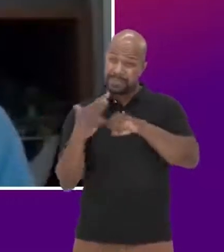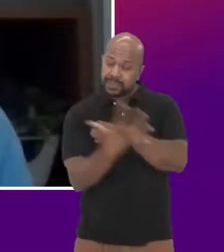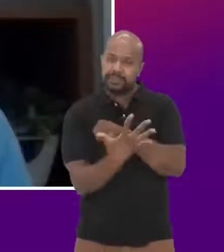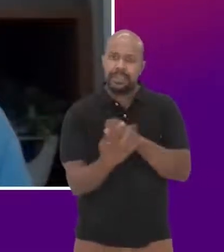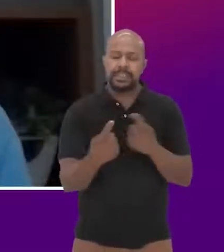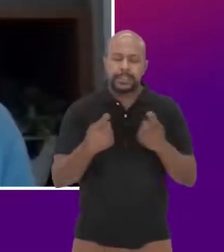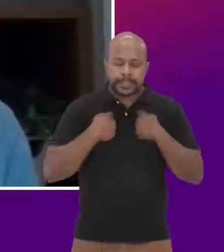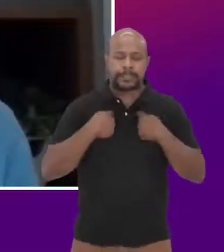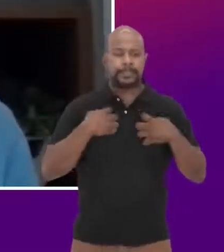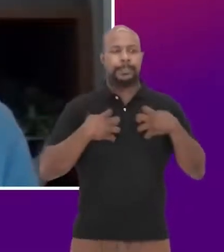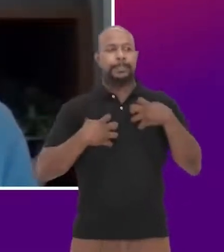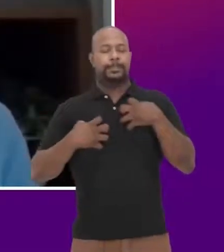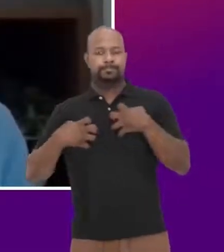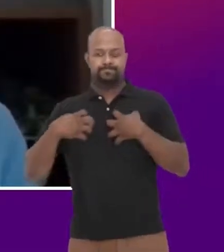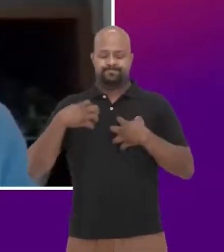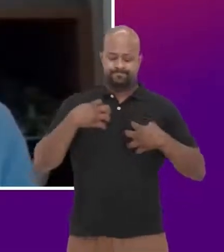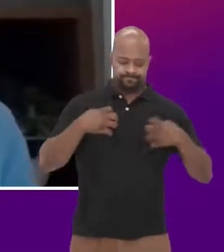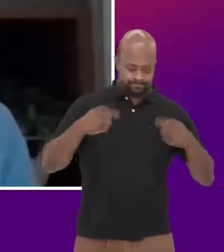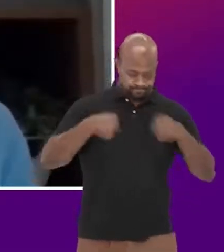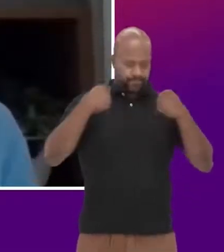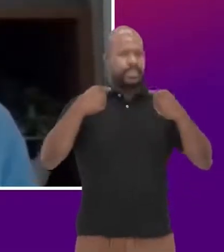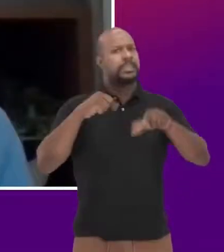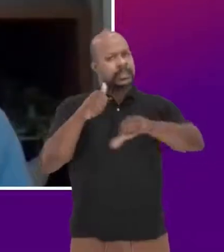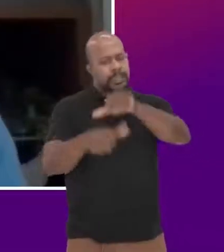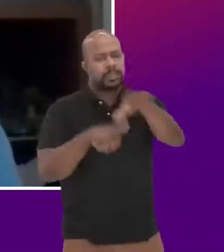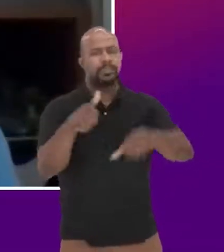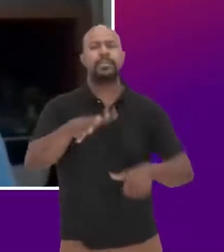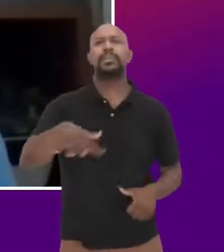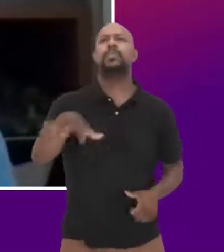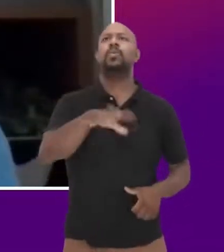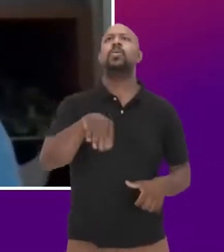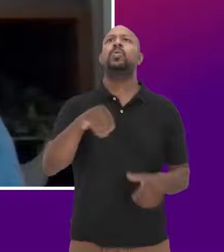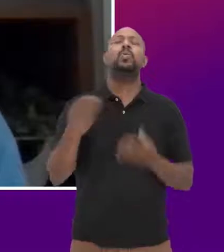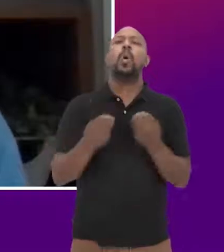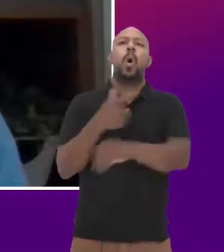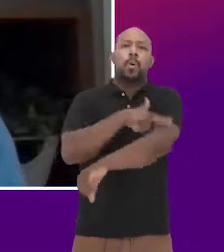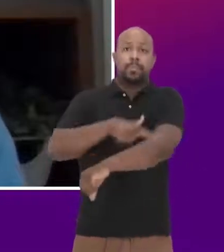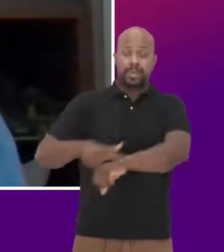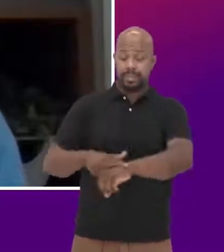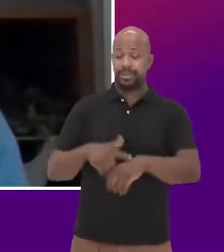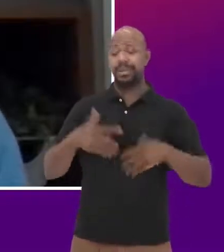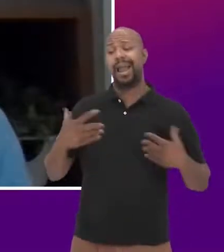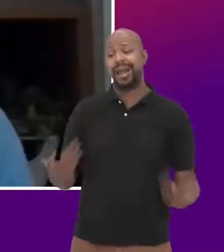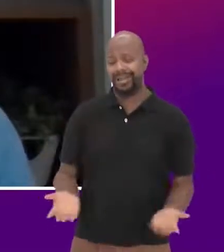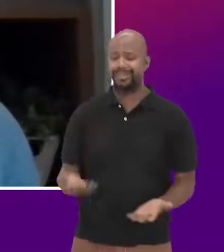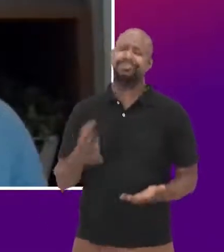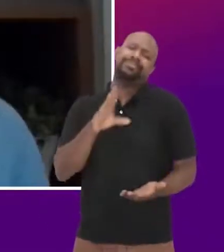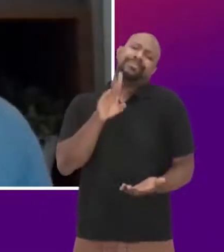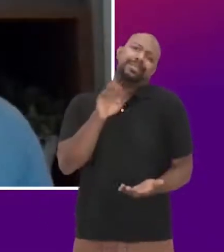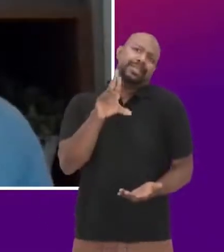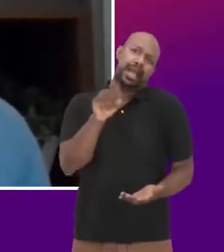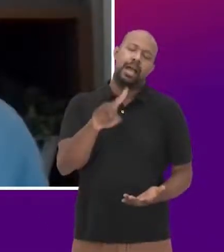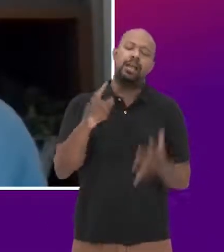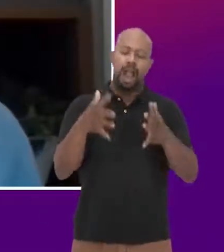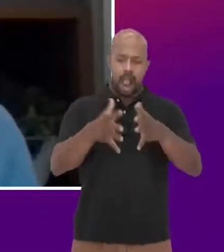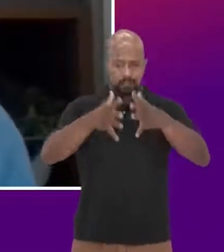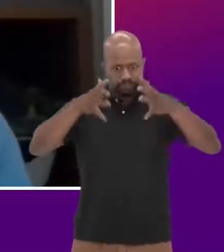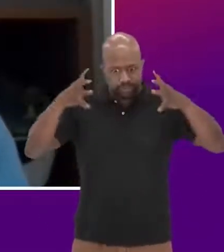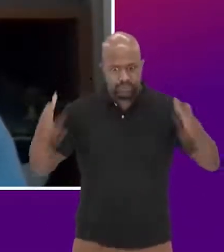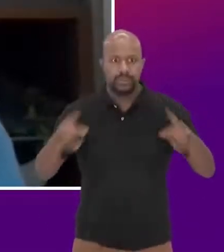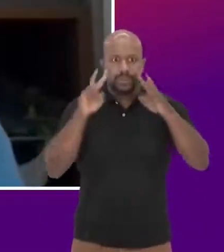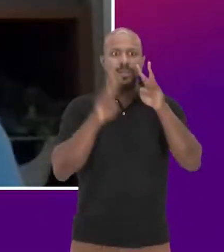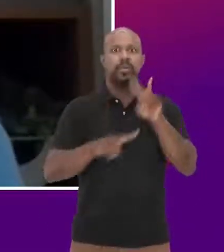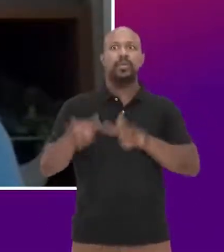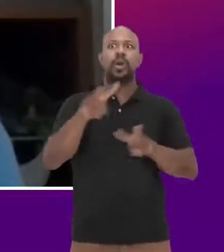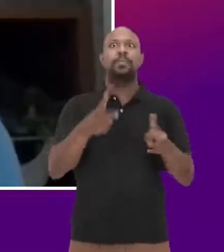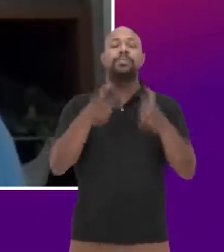provocou essa mudança, provocou essa transformação no comportamento. E aí, por óbvio, também ampliou a percepção